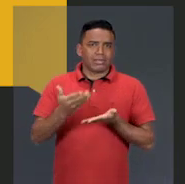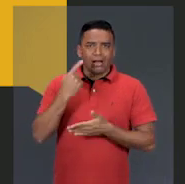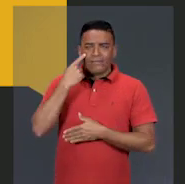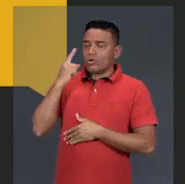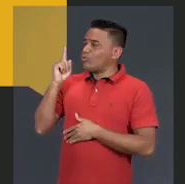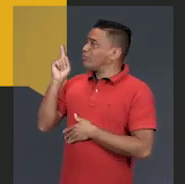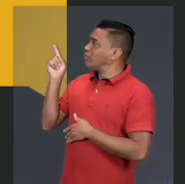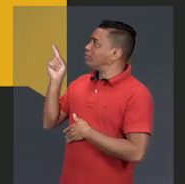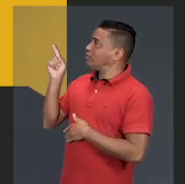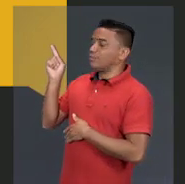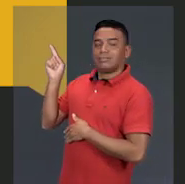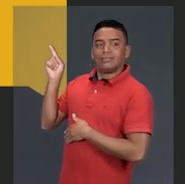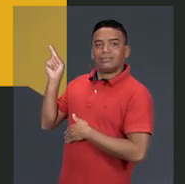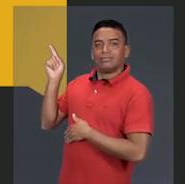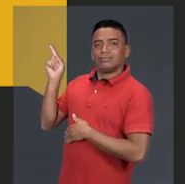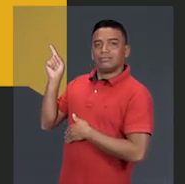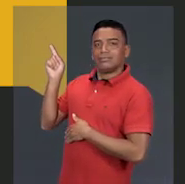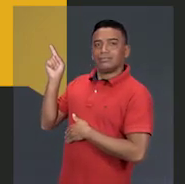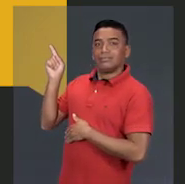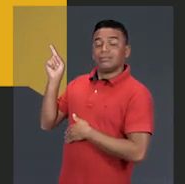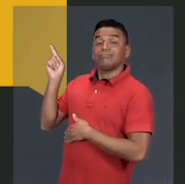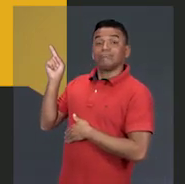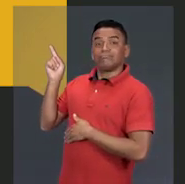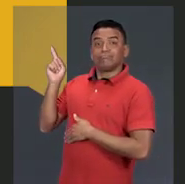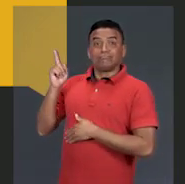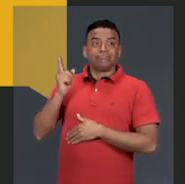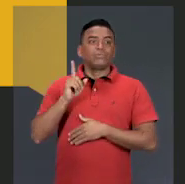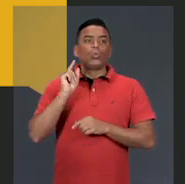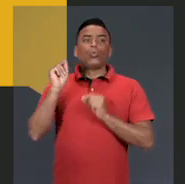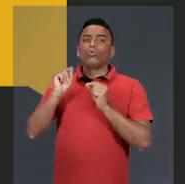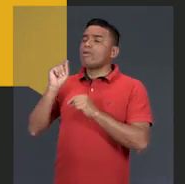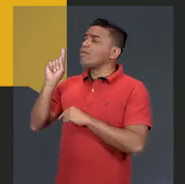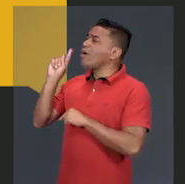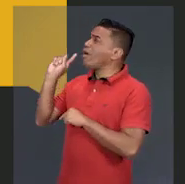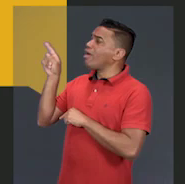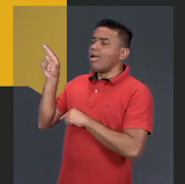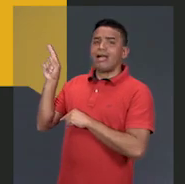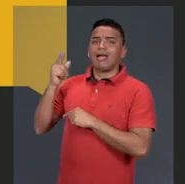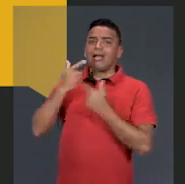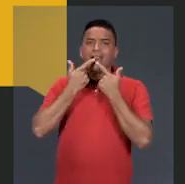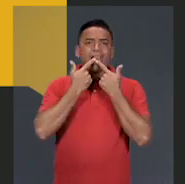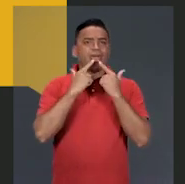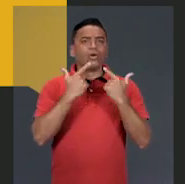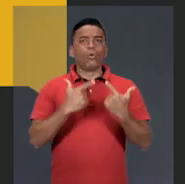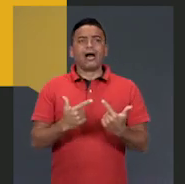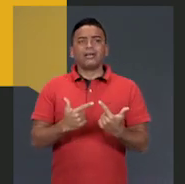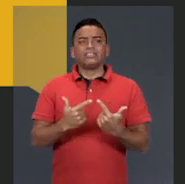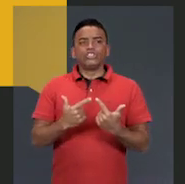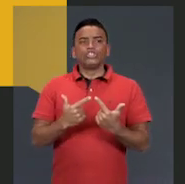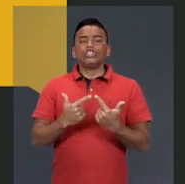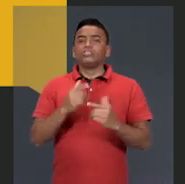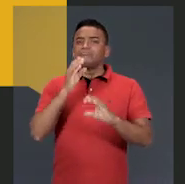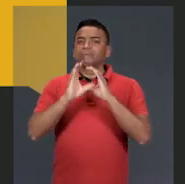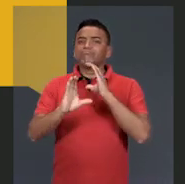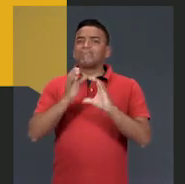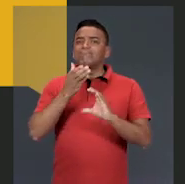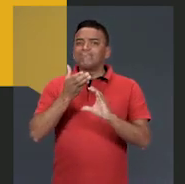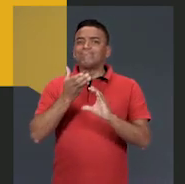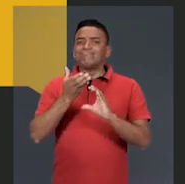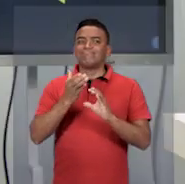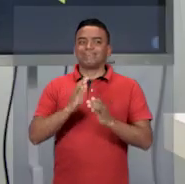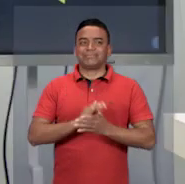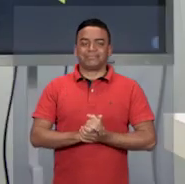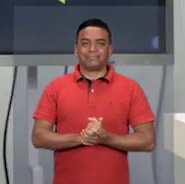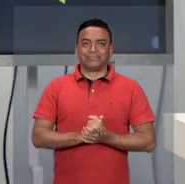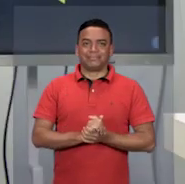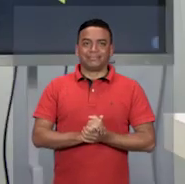a verbal communication. A verbal communication is about language, both written and